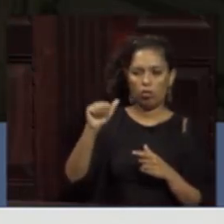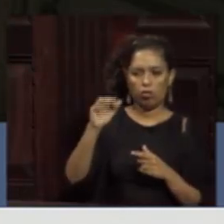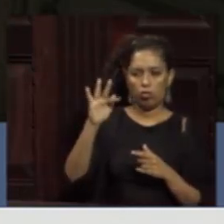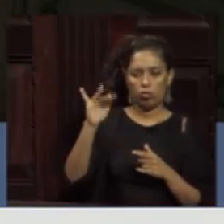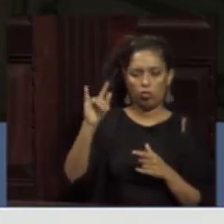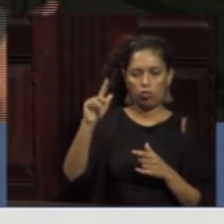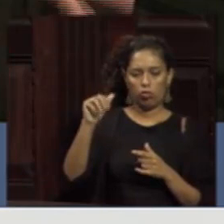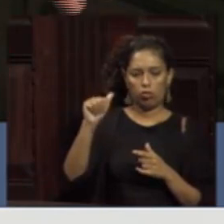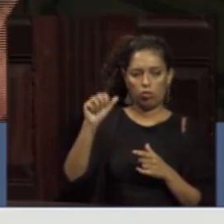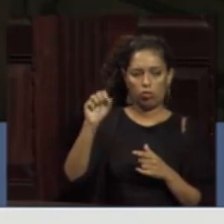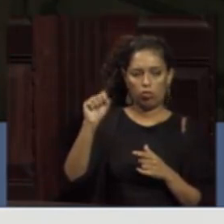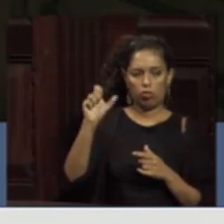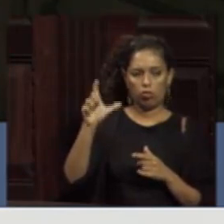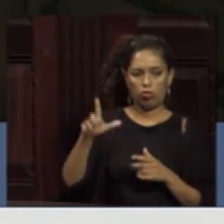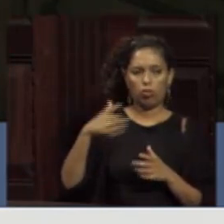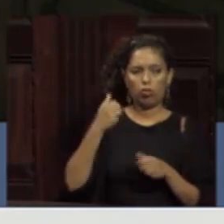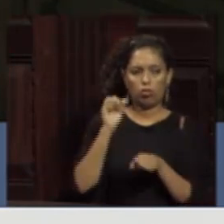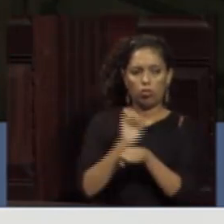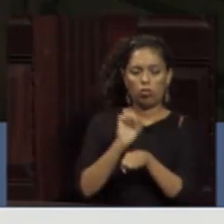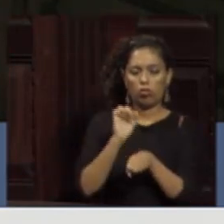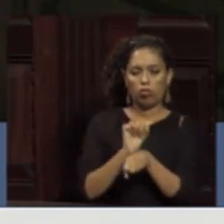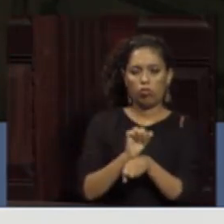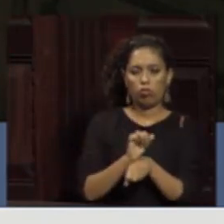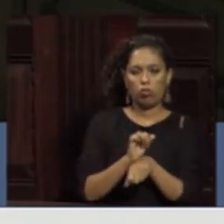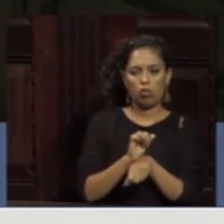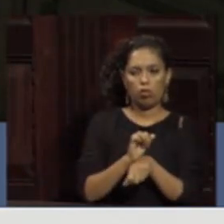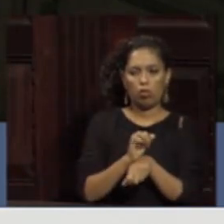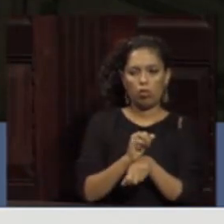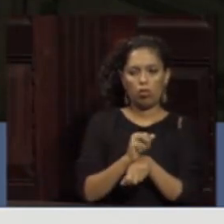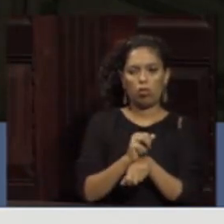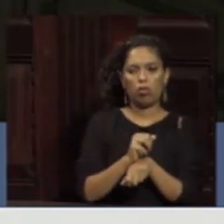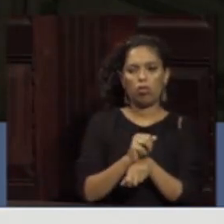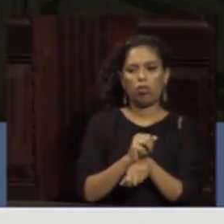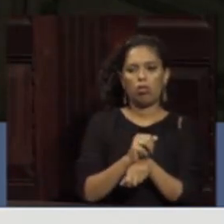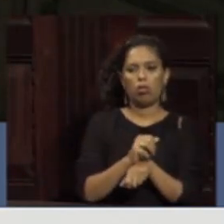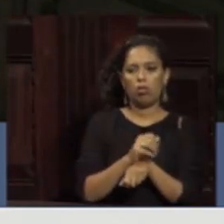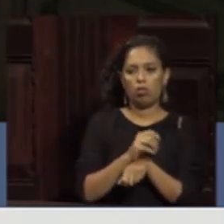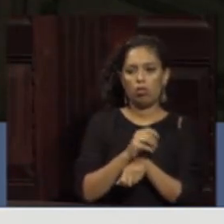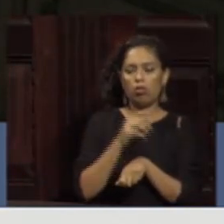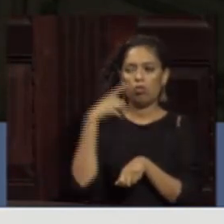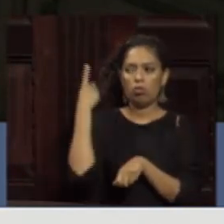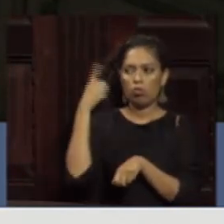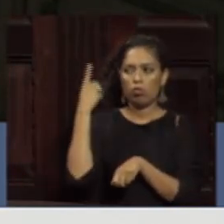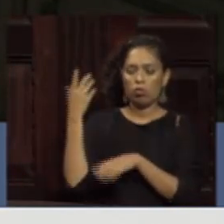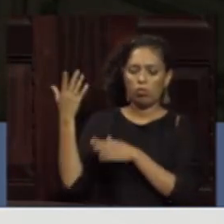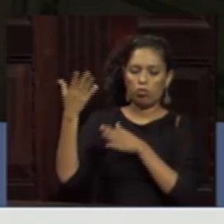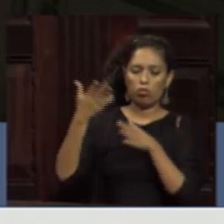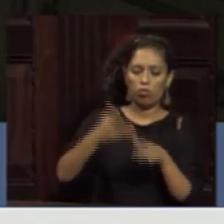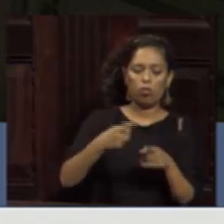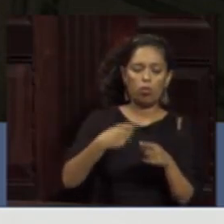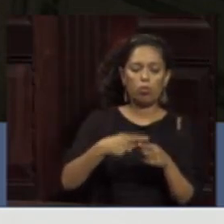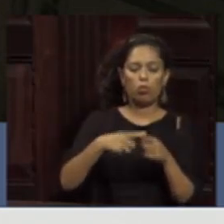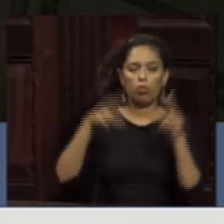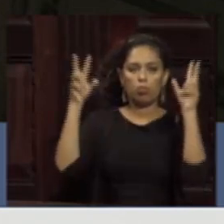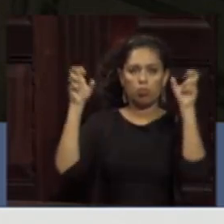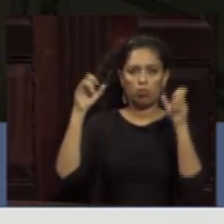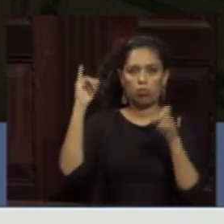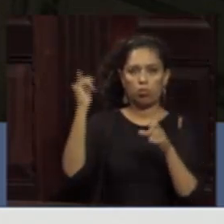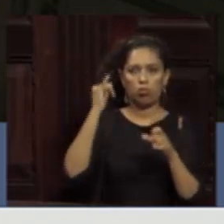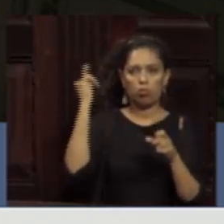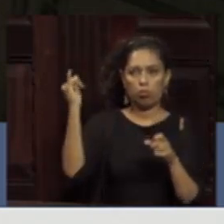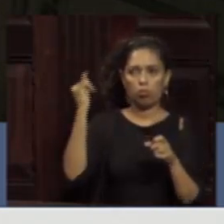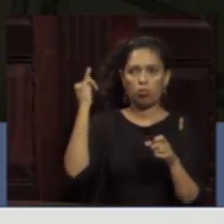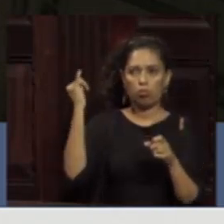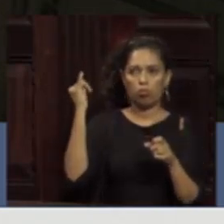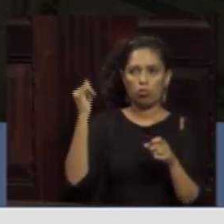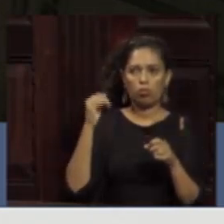fazendo essa palestra, e eu espero que haja uma presença de vários parlamentares pela importância do tema e pelo respeito que